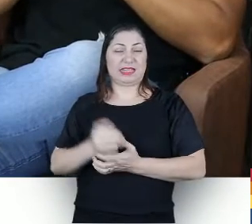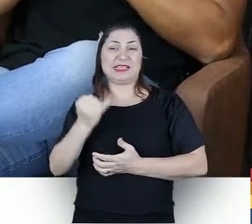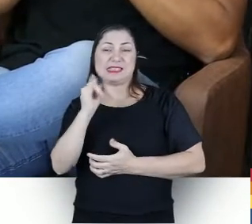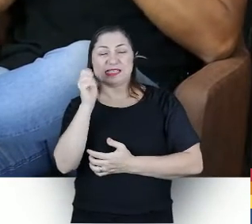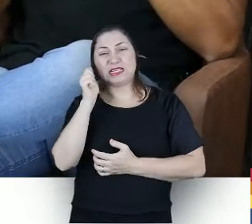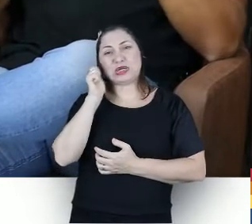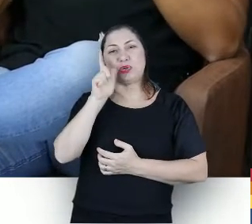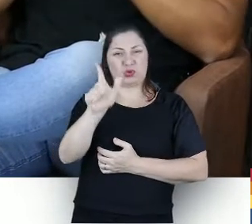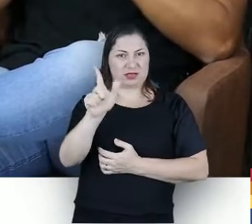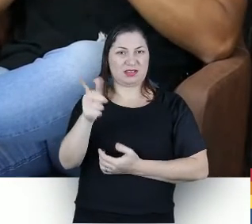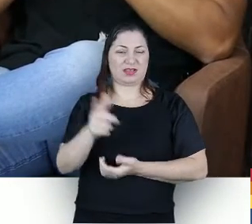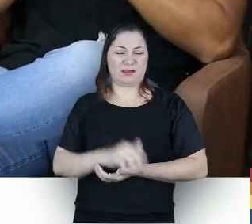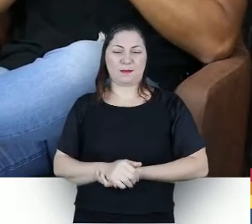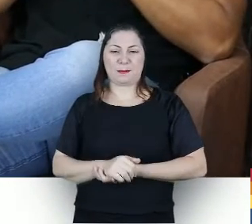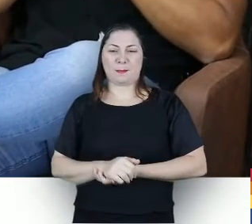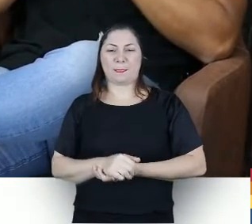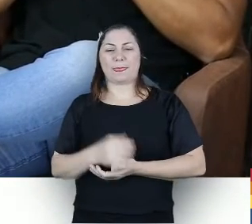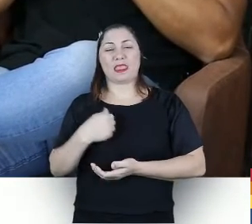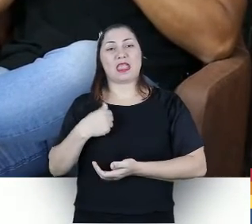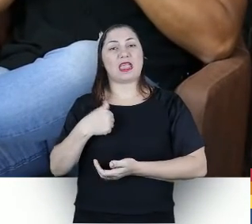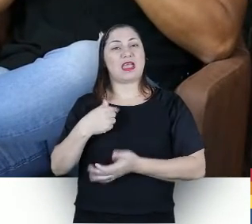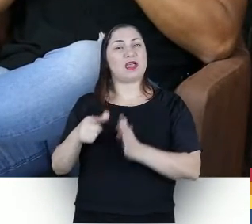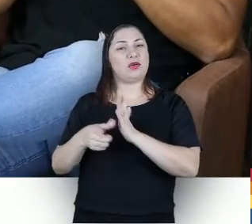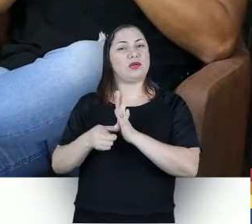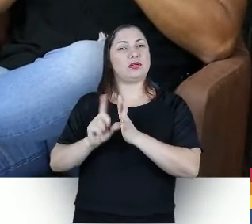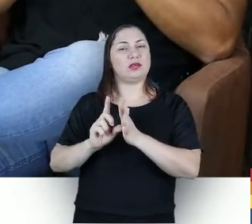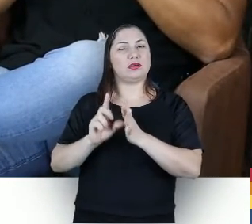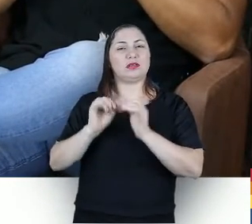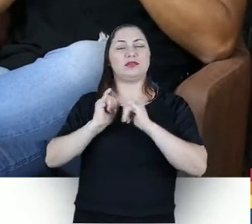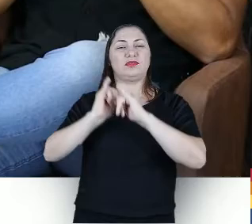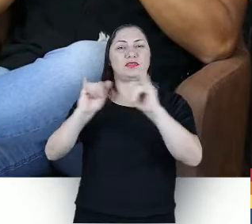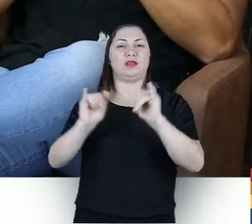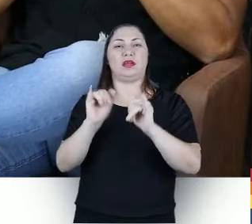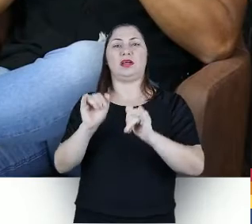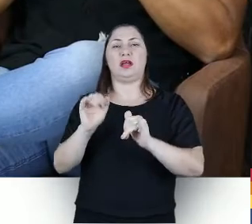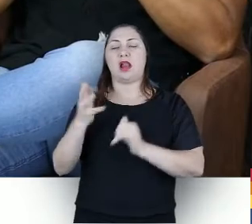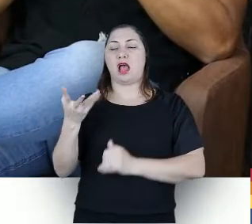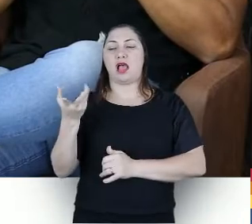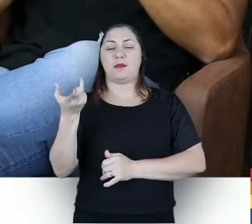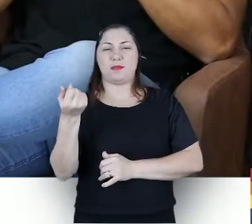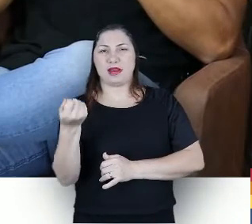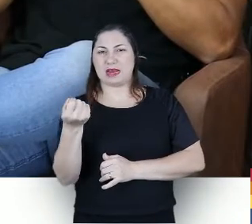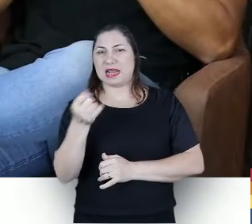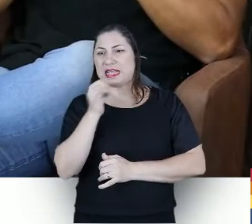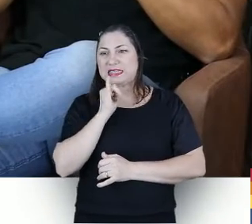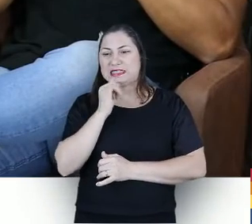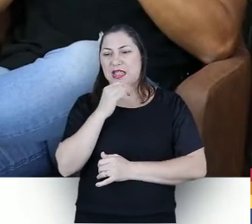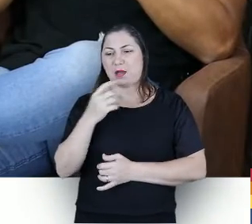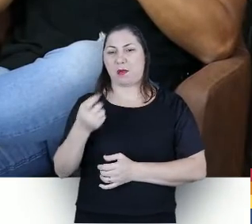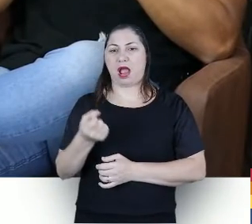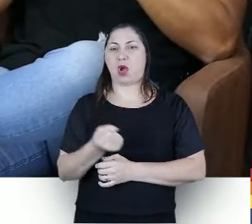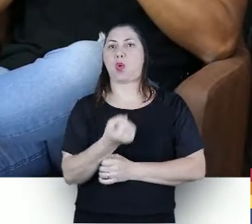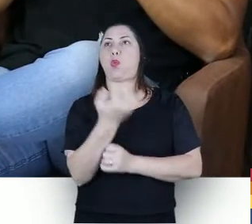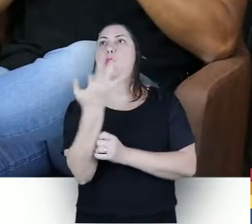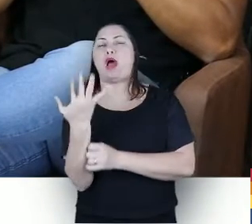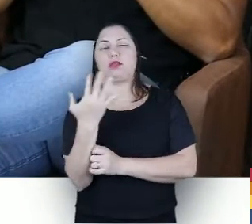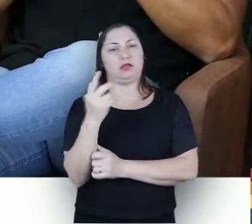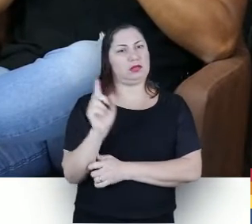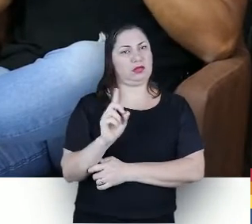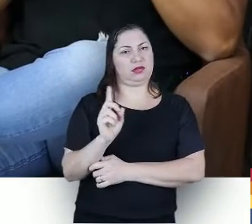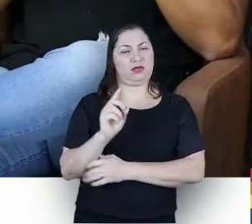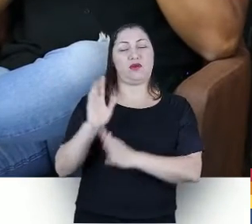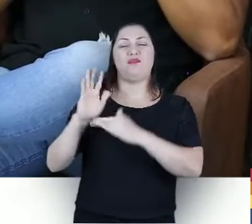mais assim, questionador. Depois saber como que essa habilidade foi de fato aprendida, né?